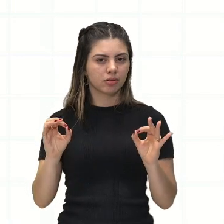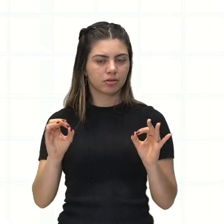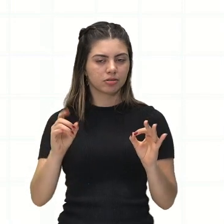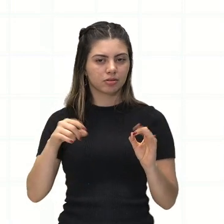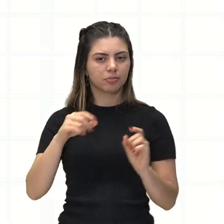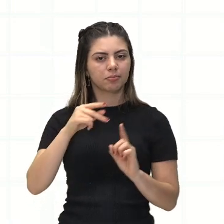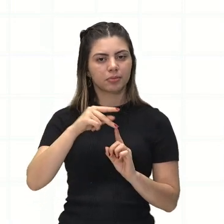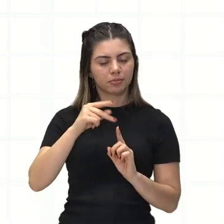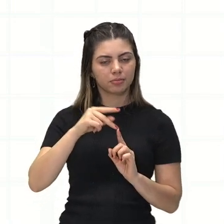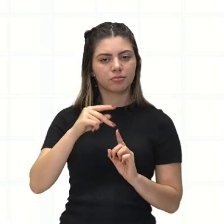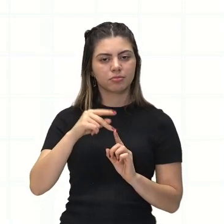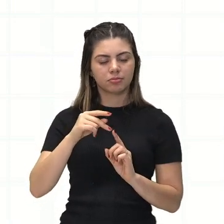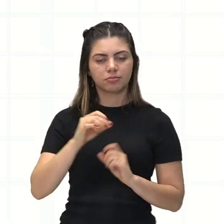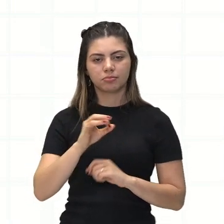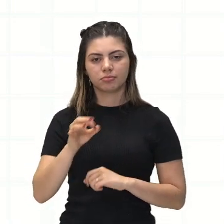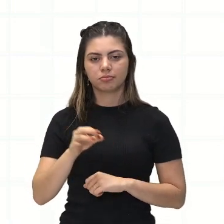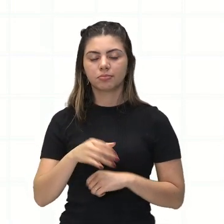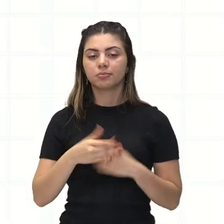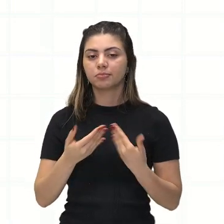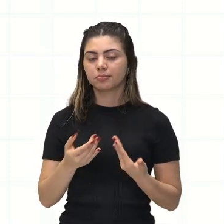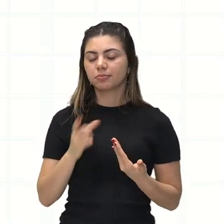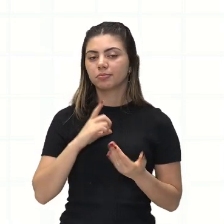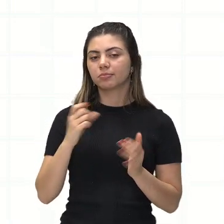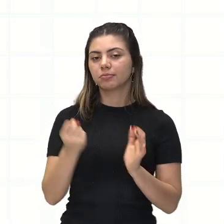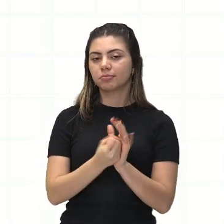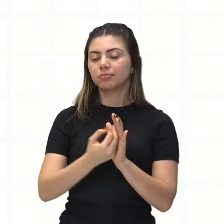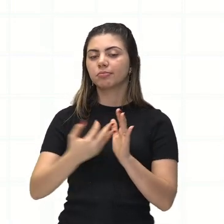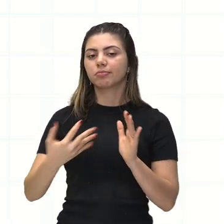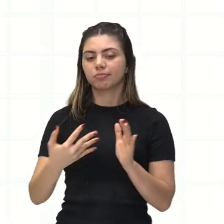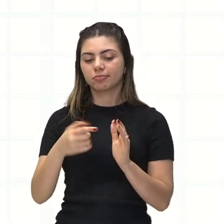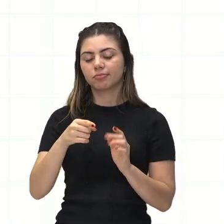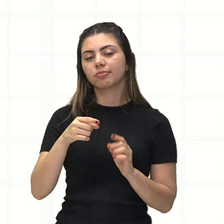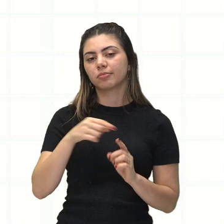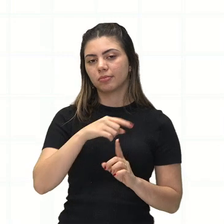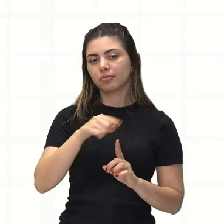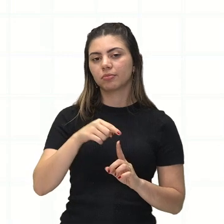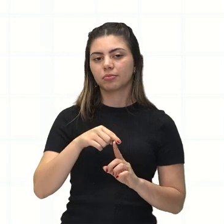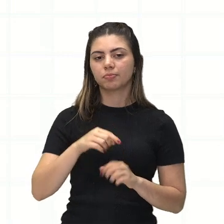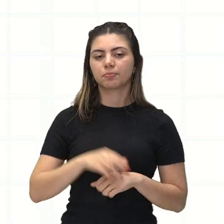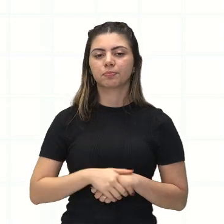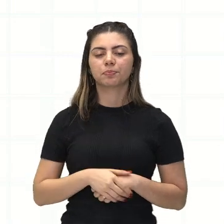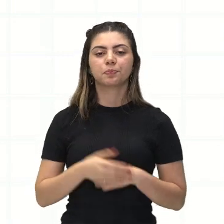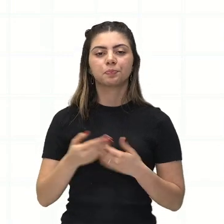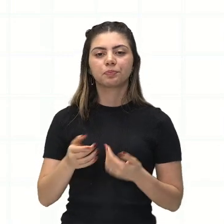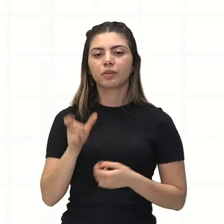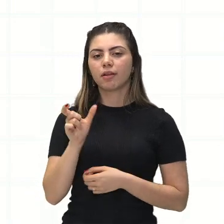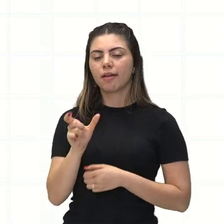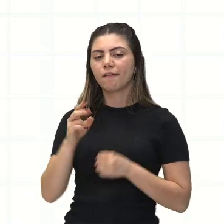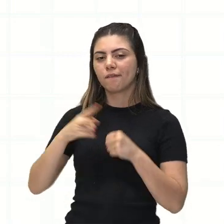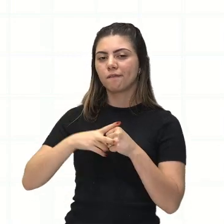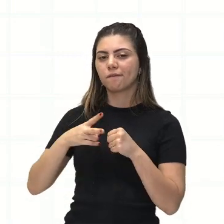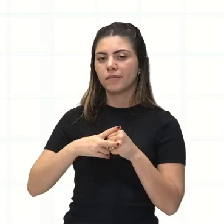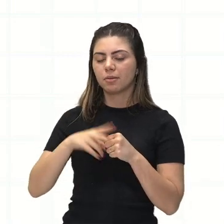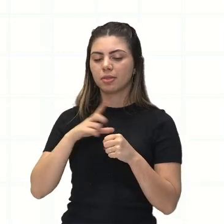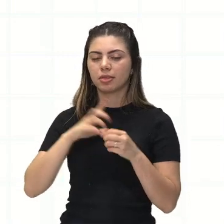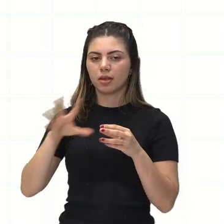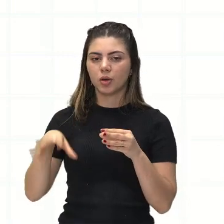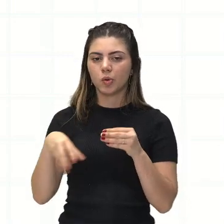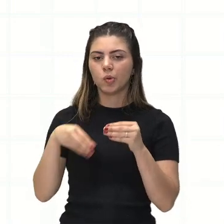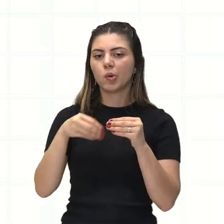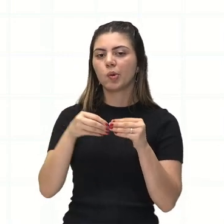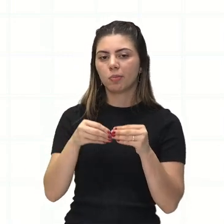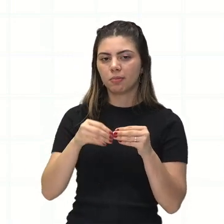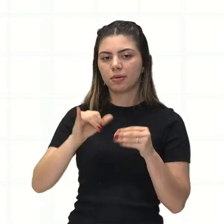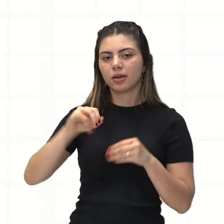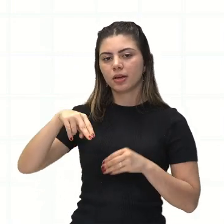preposições que vão classificar esse objeto, tá bom? Então, o verbo acreditar pede um complemento intermediado,